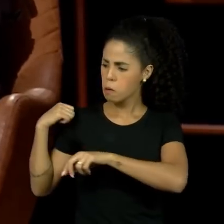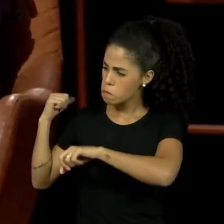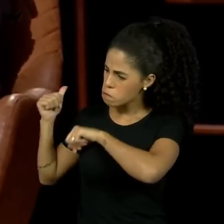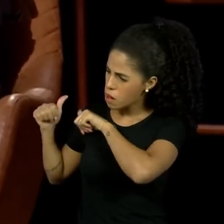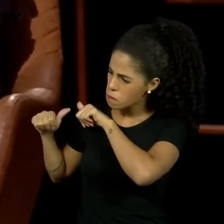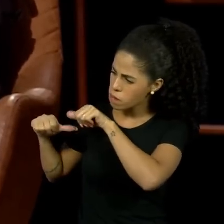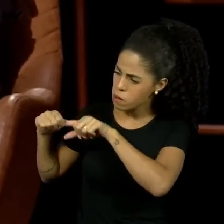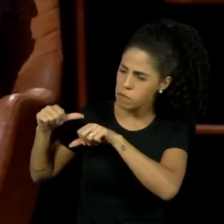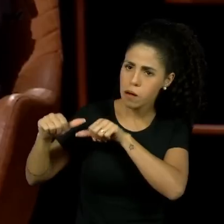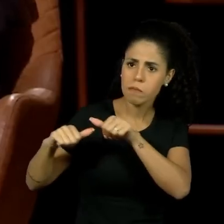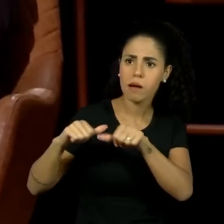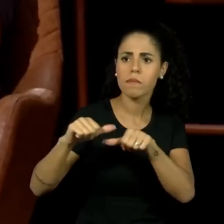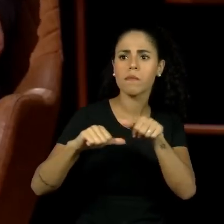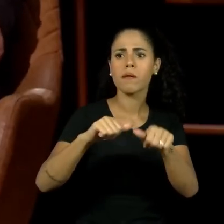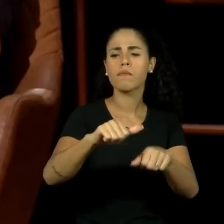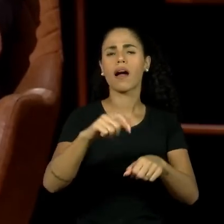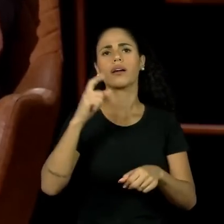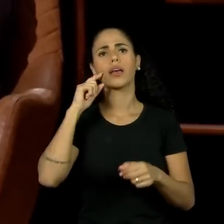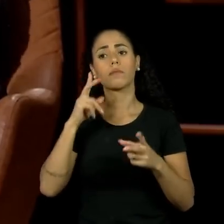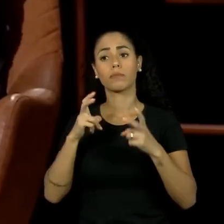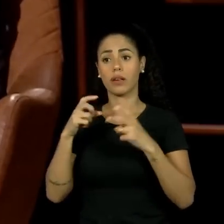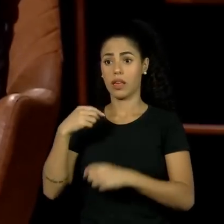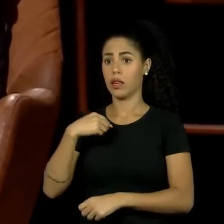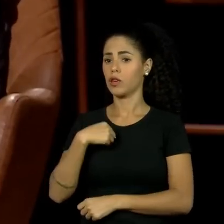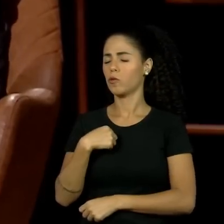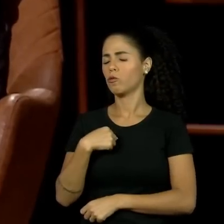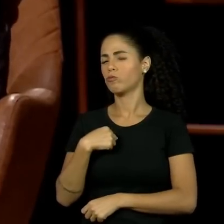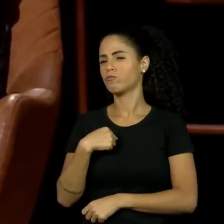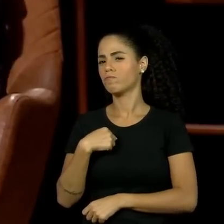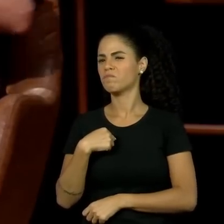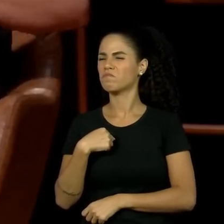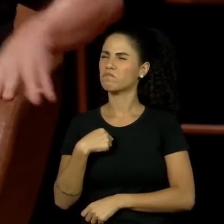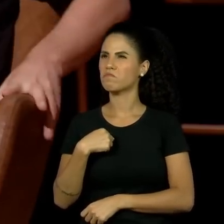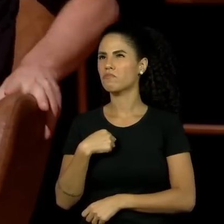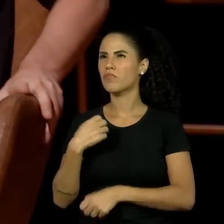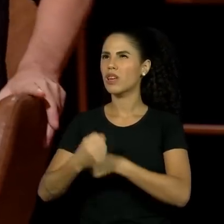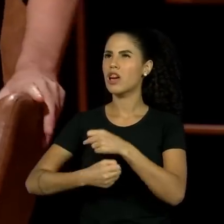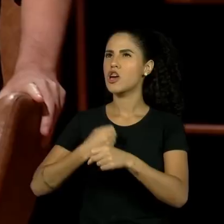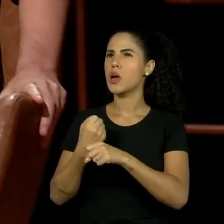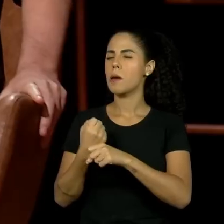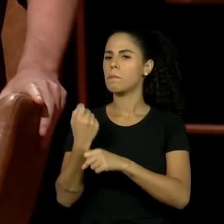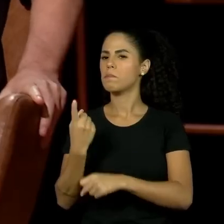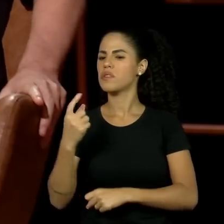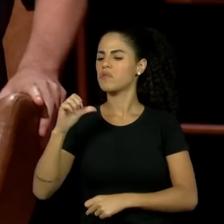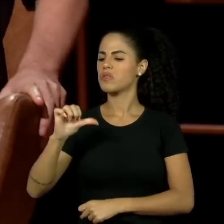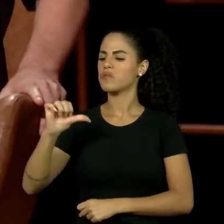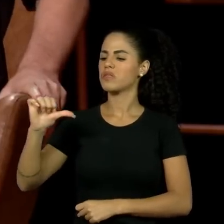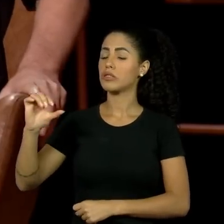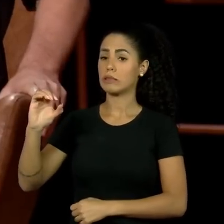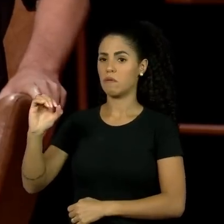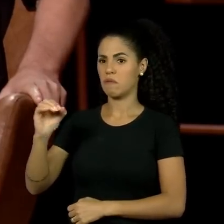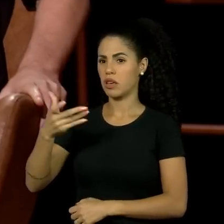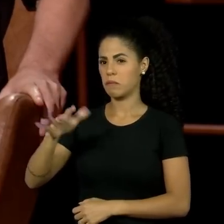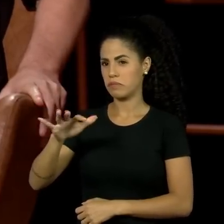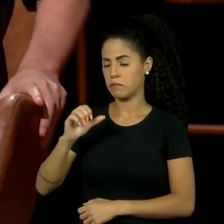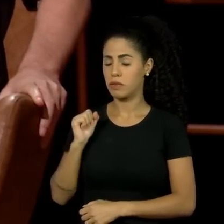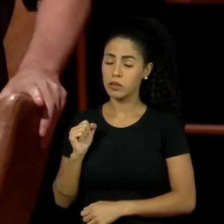E daí, eu tinha feito nos anos 90, eu